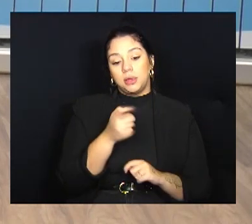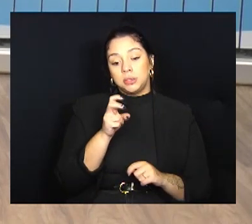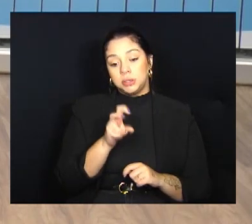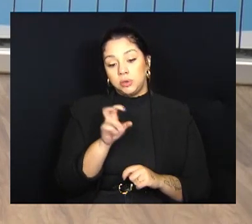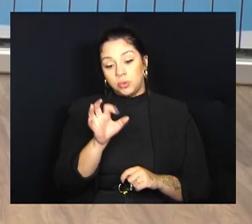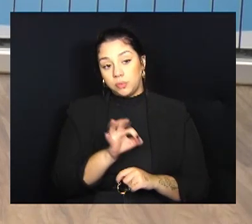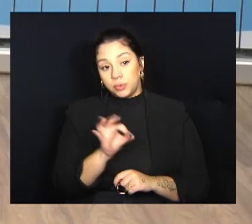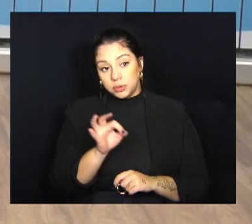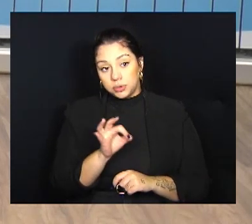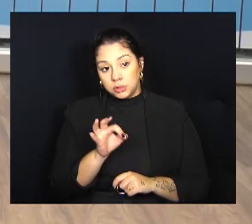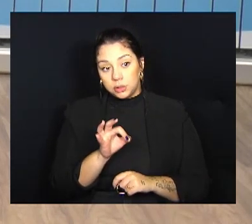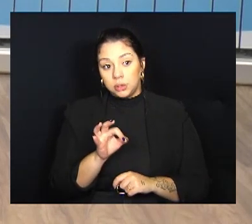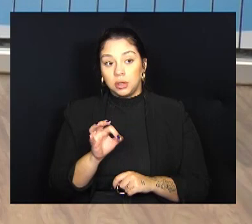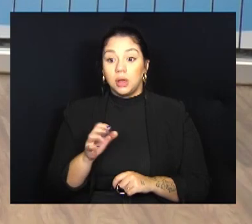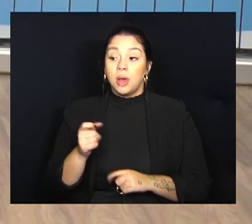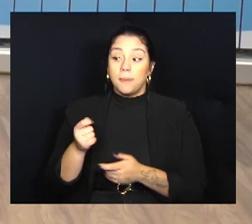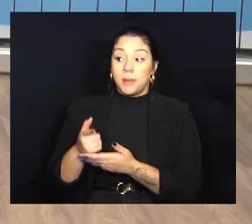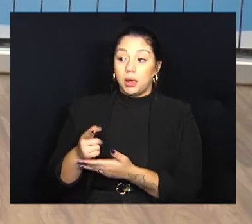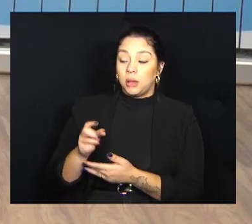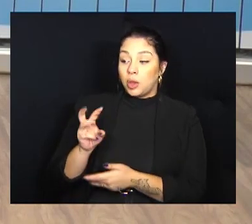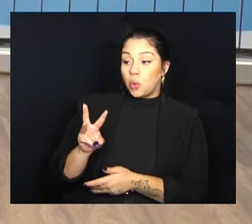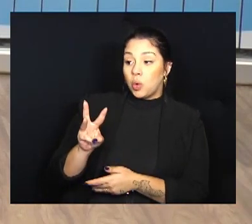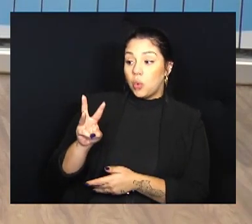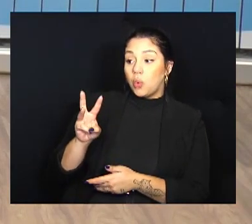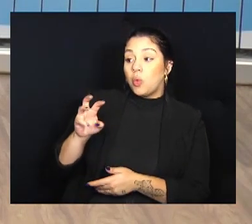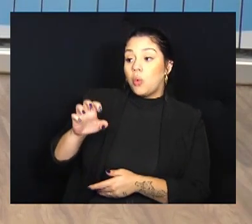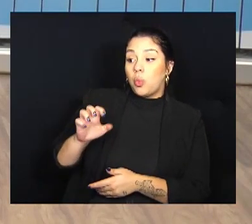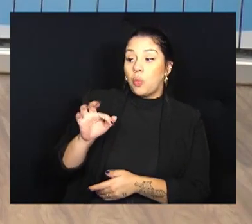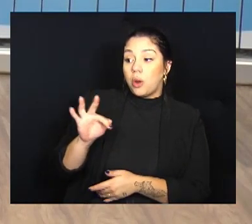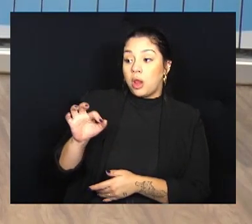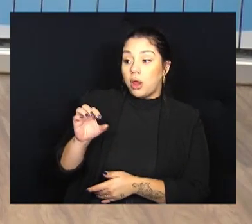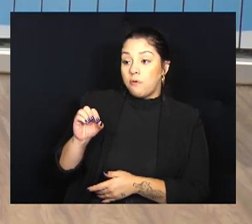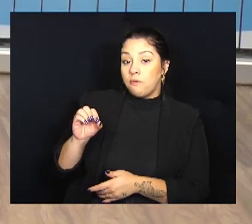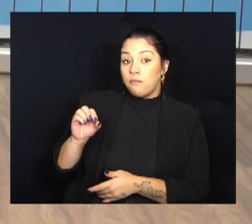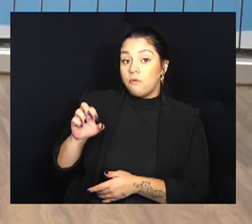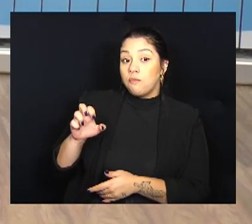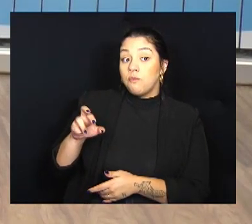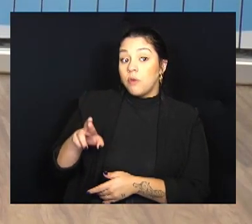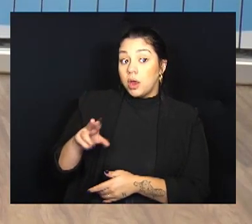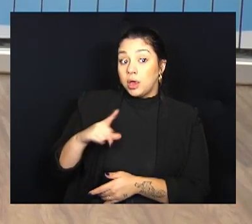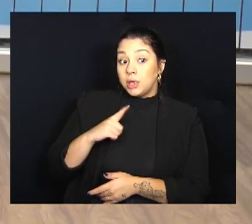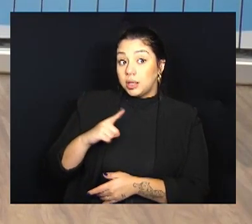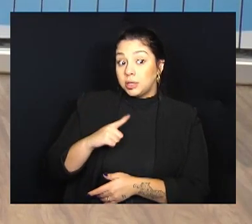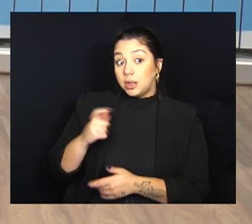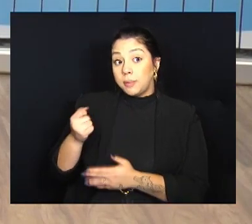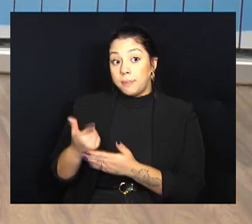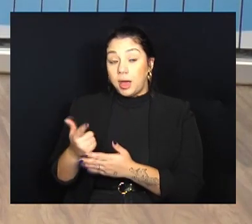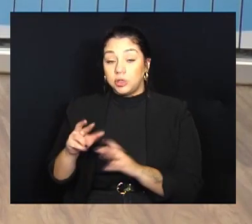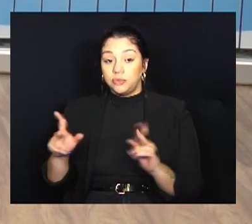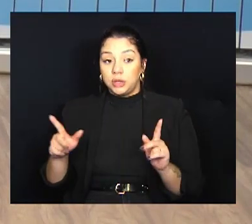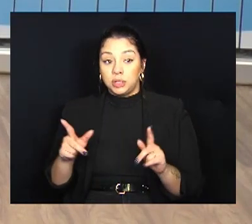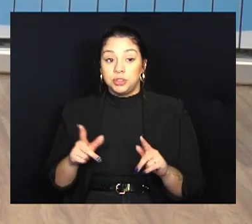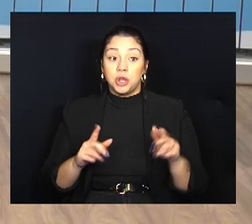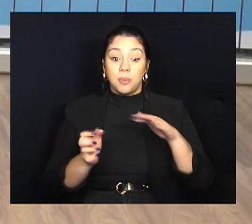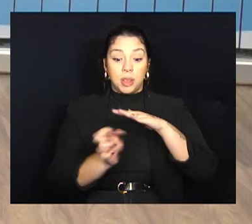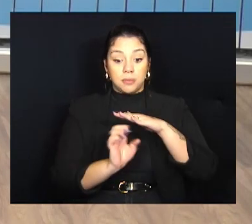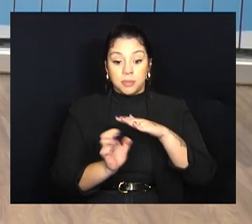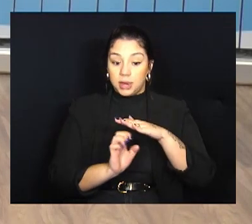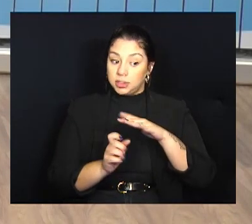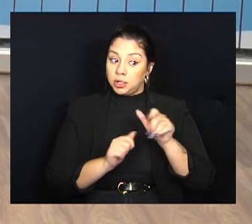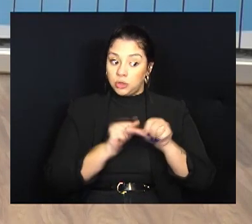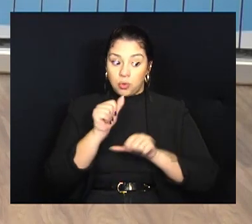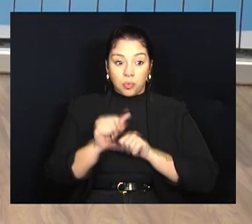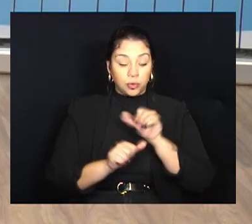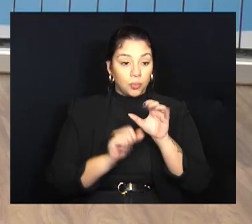um wafer, ele paga 0%. E aí uma determinada empresa simplesmente não fez nenhuma